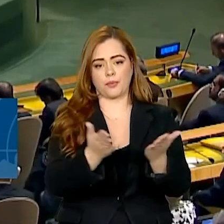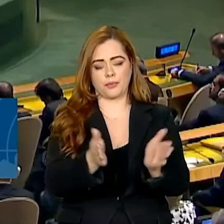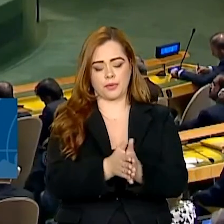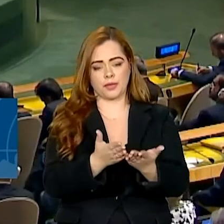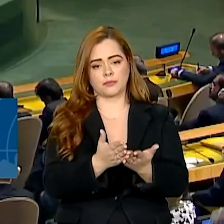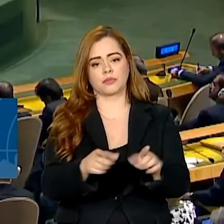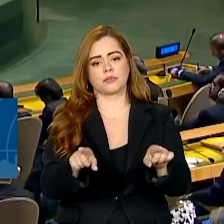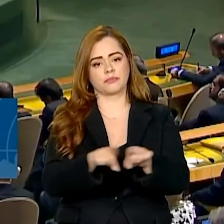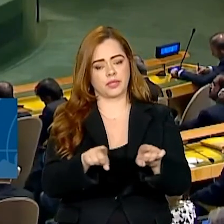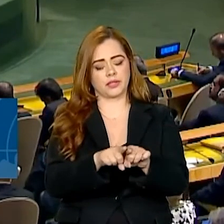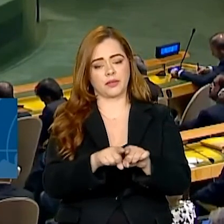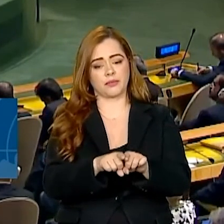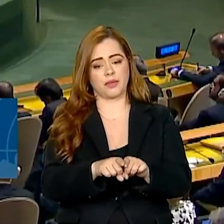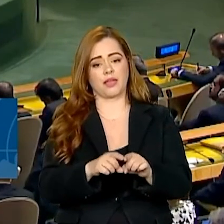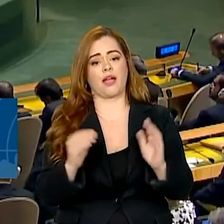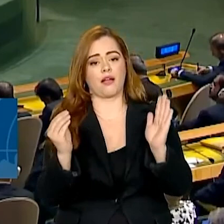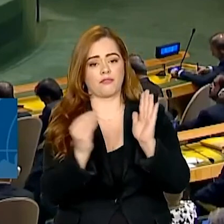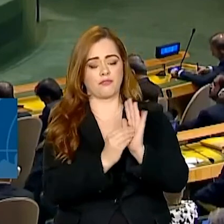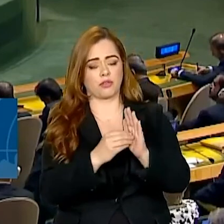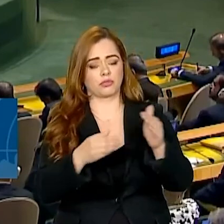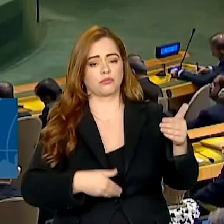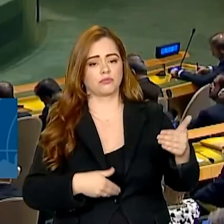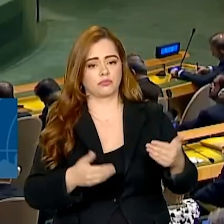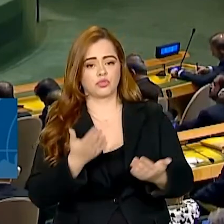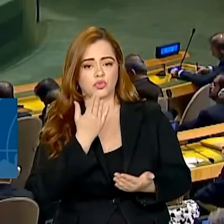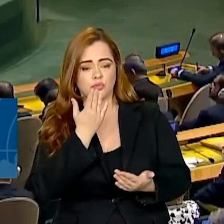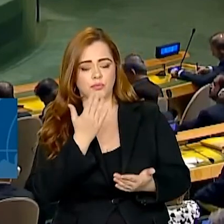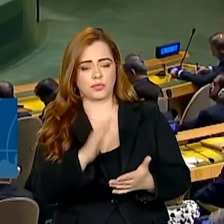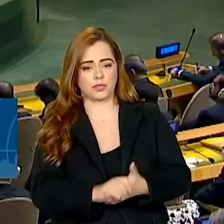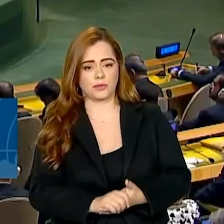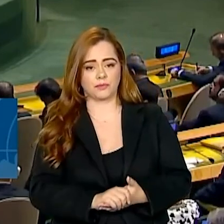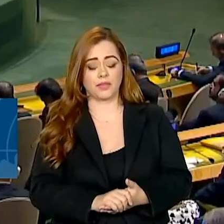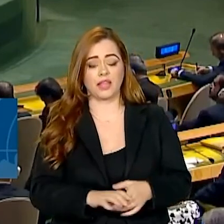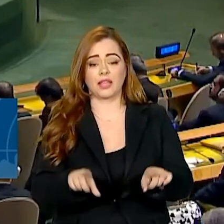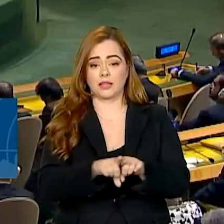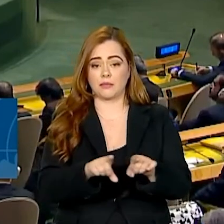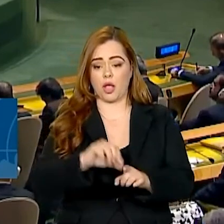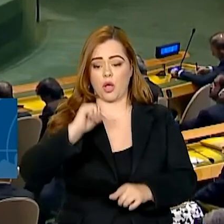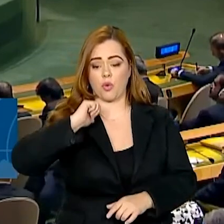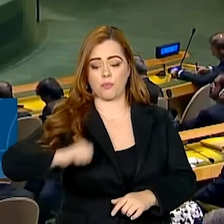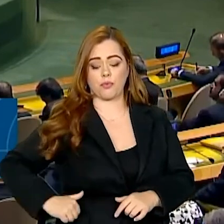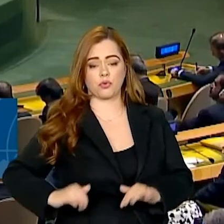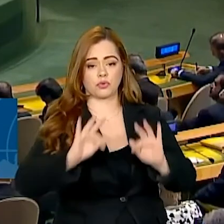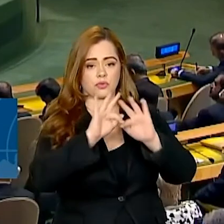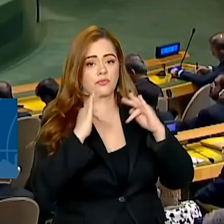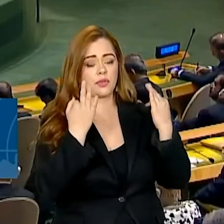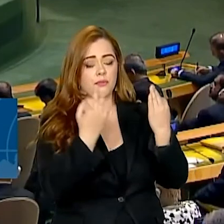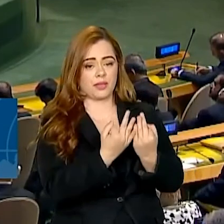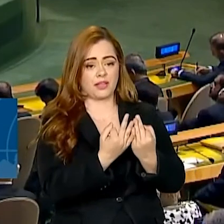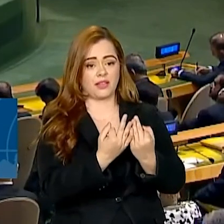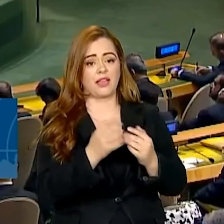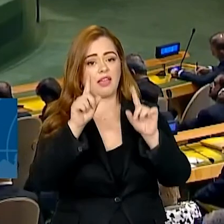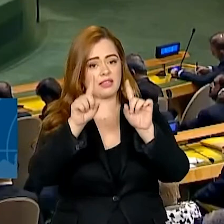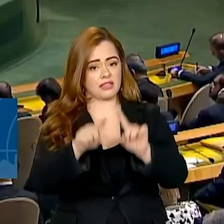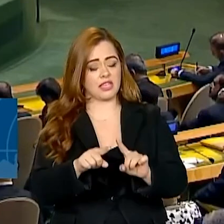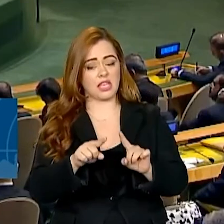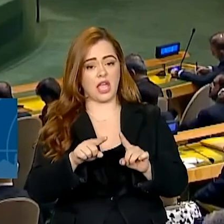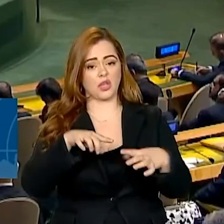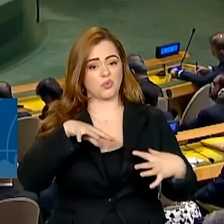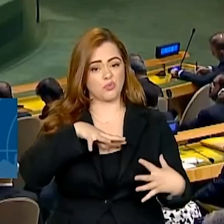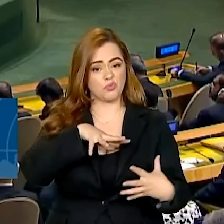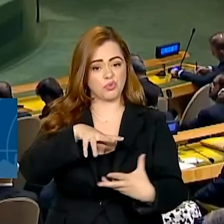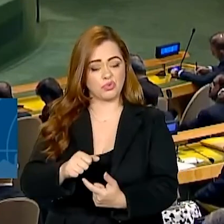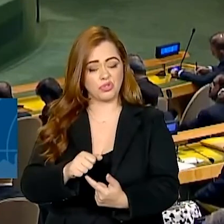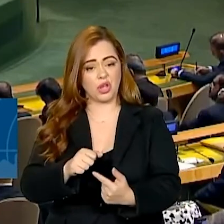a insegurança alimentar. Entre elas está o Bolsa Família, que se tornou referência mundial